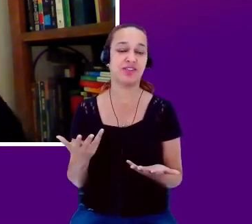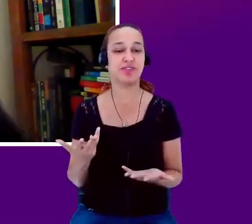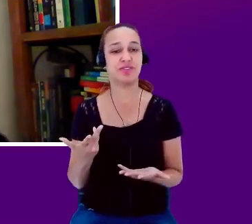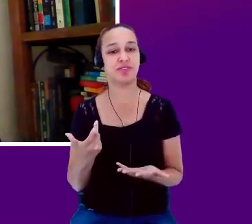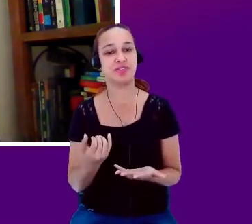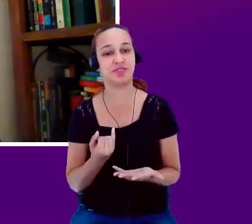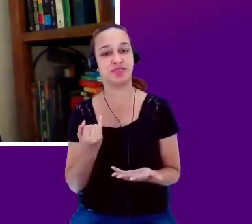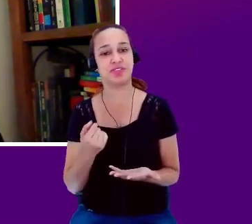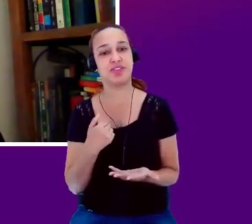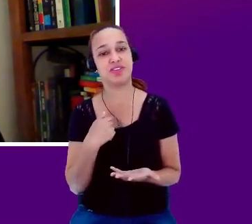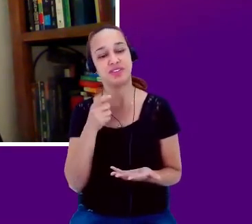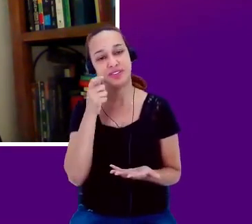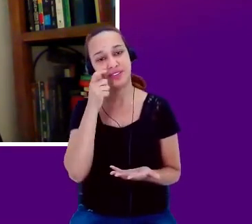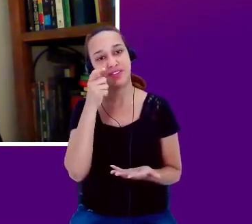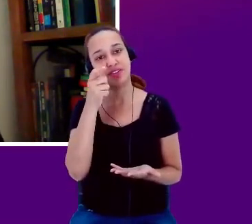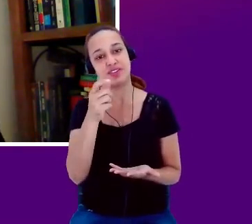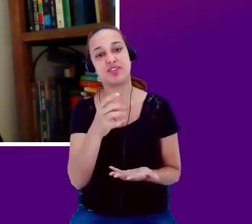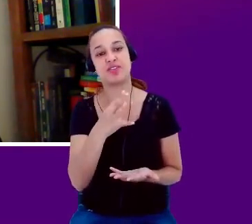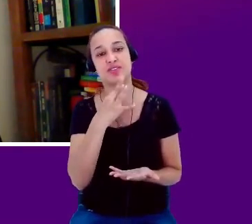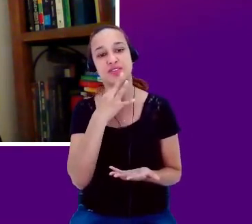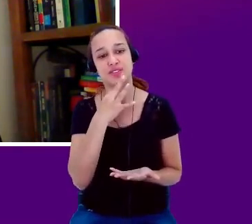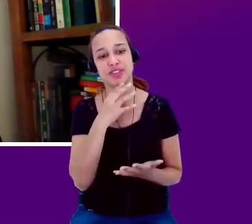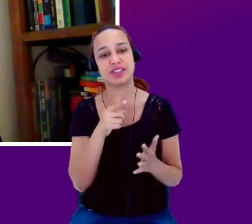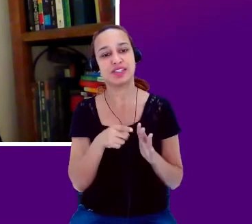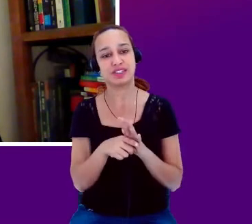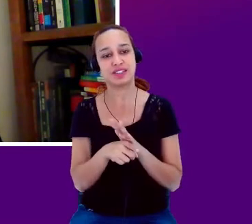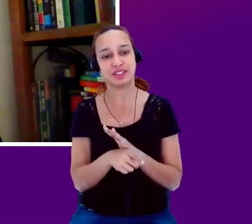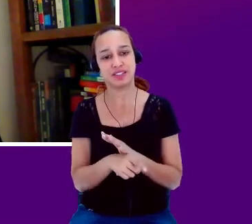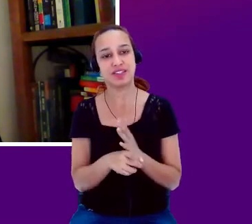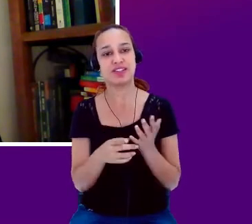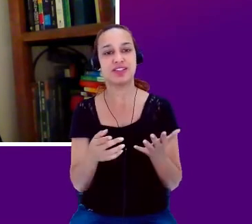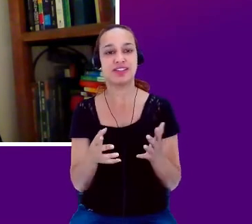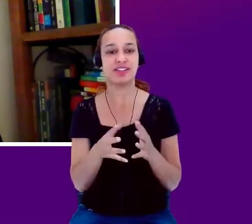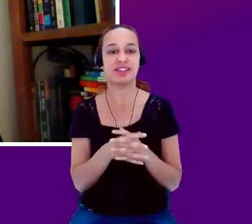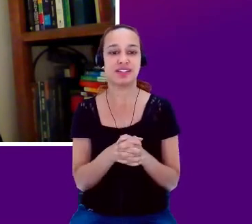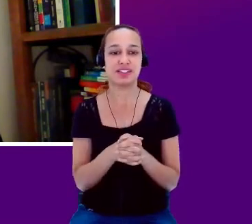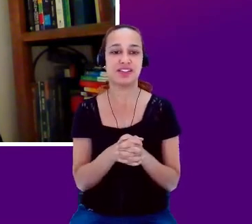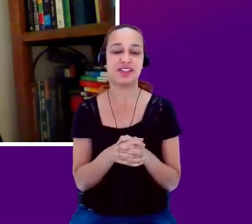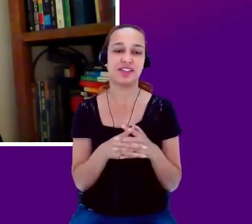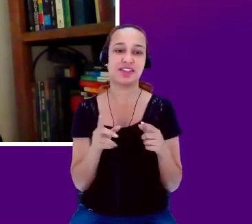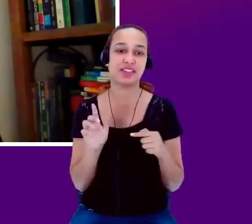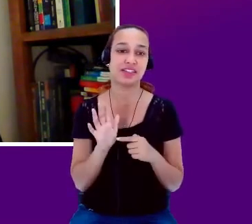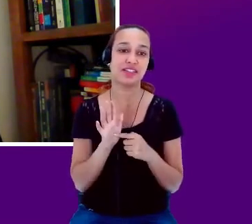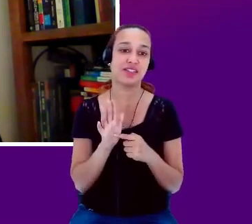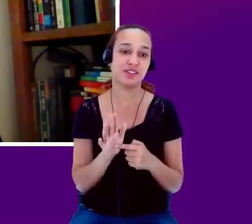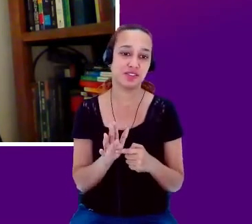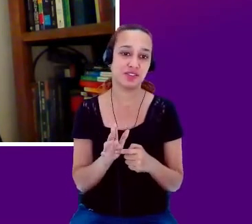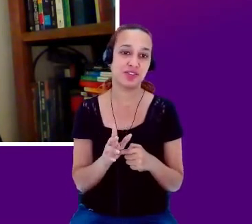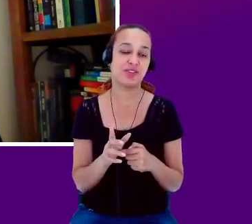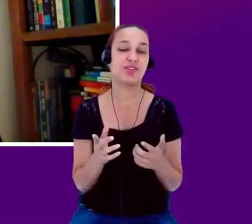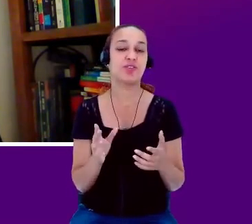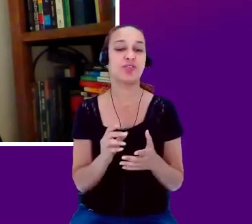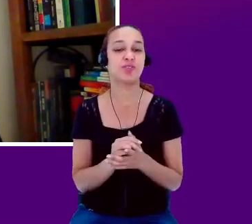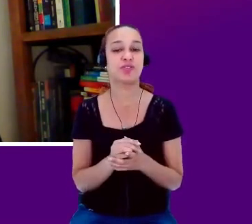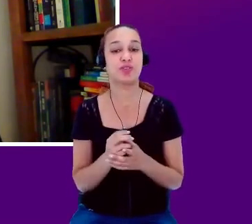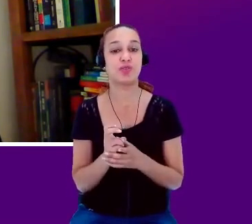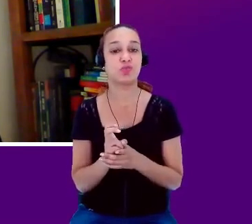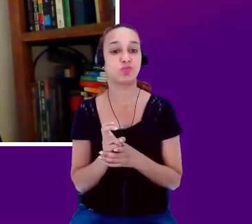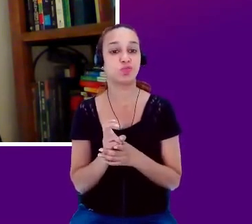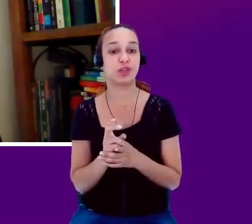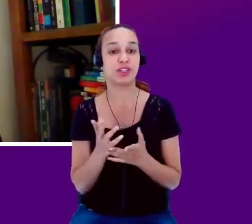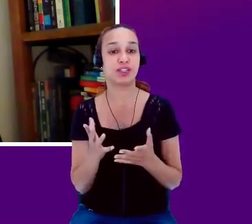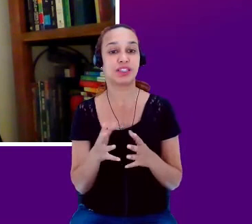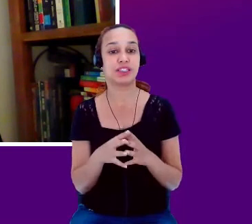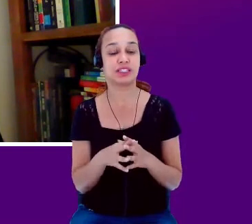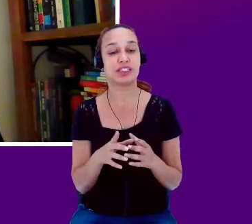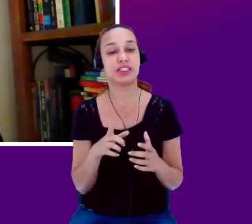e estou muito interessada em conhecer mais os esclarecimentos, a interpretação do parágrafo 5º, doutora Glaucia, são muito interessantes, nós temos